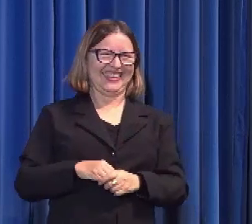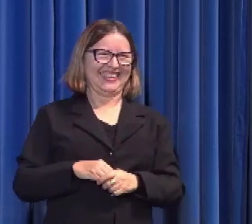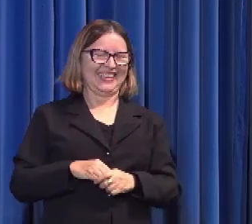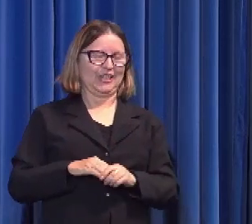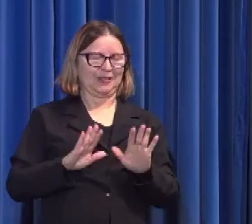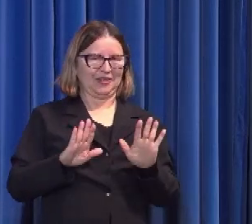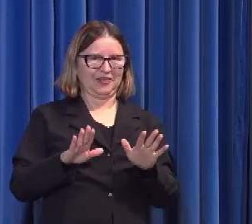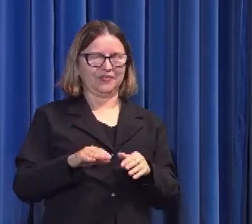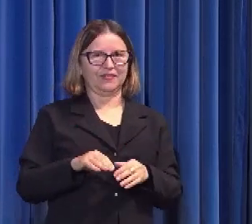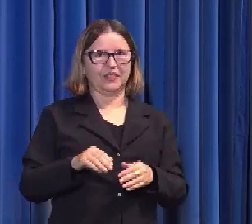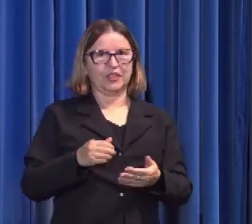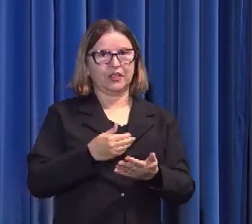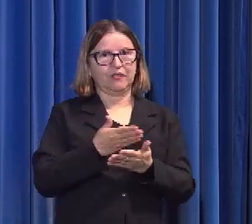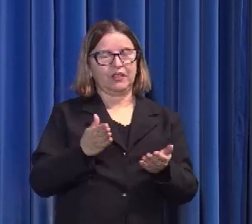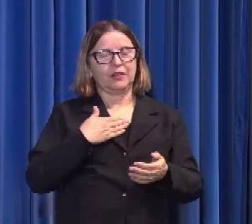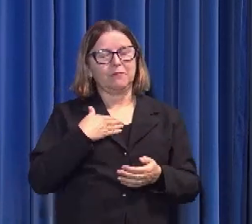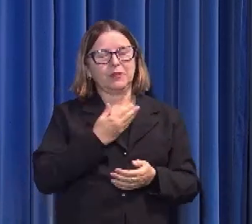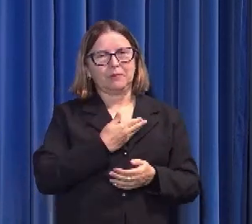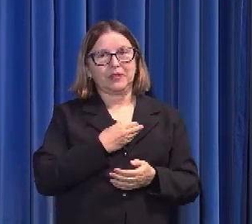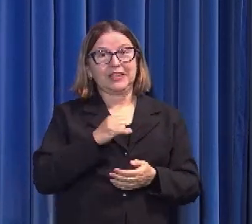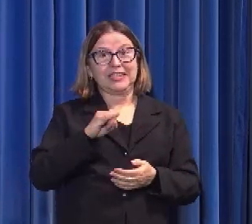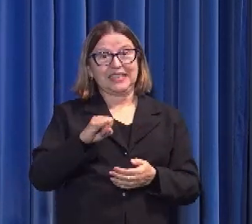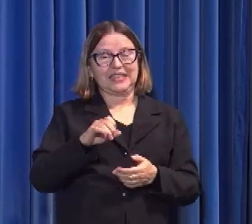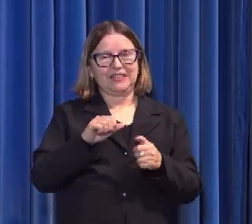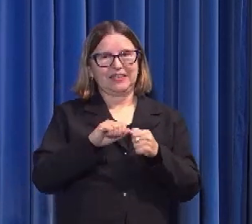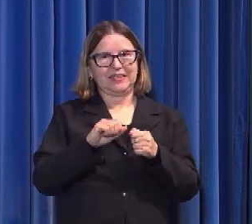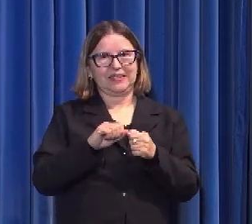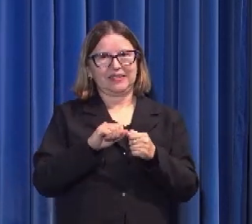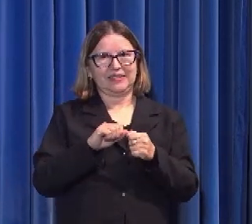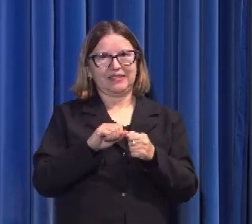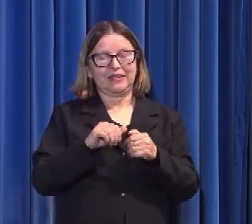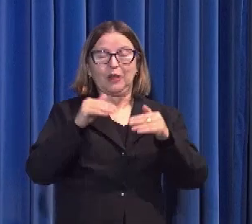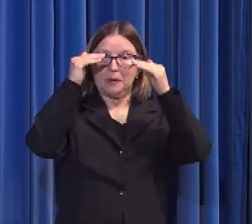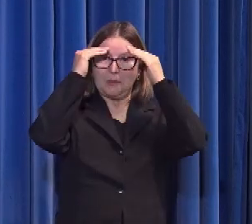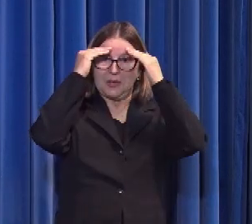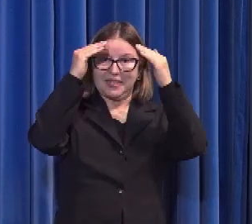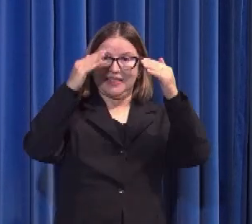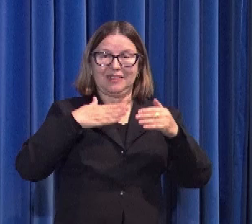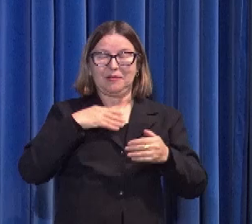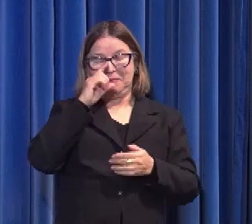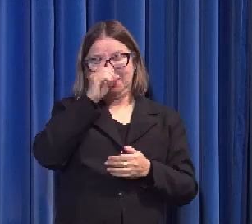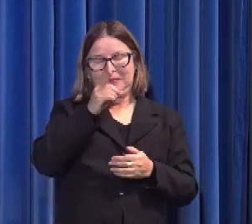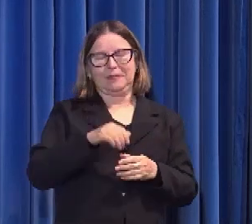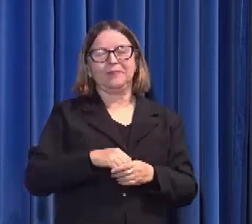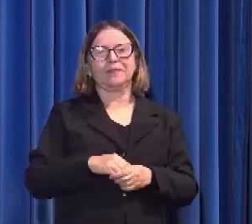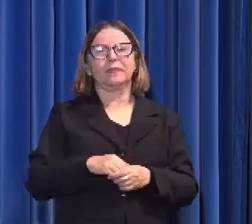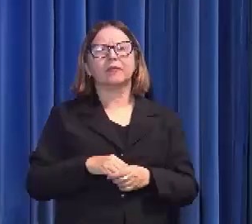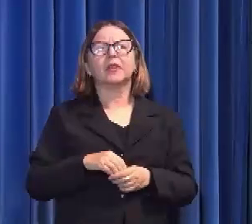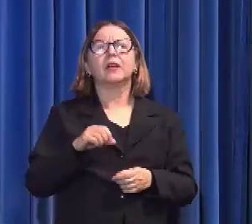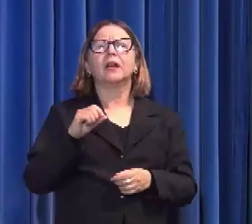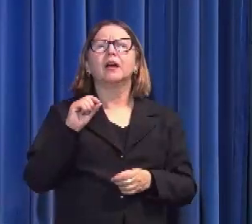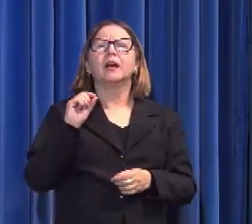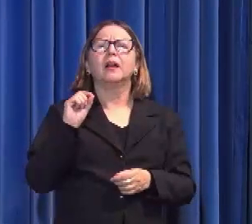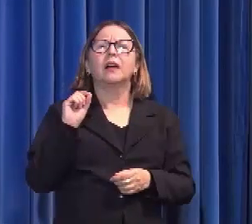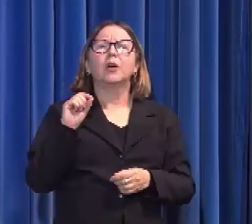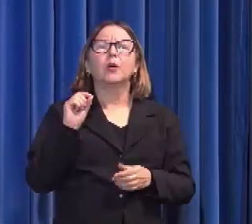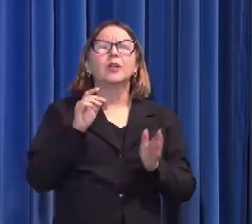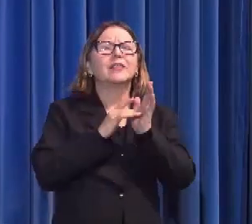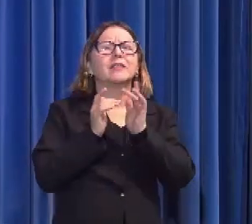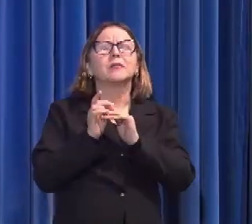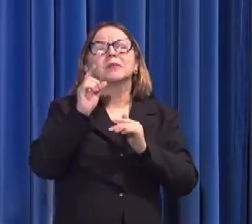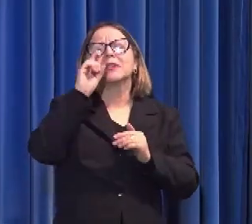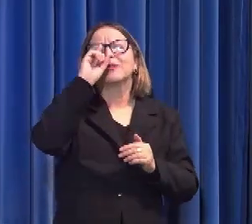e vamos lá vós sois meus amigos se fazeis o que Eu vos mando o foi que mandou fazer